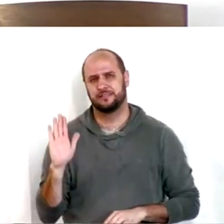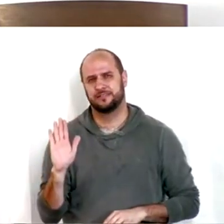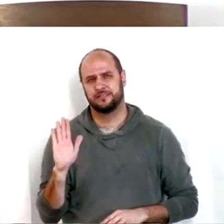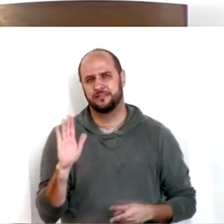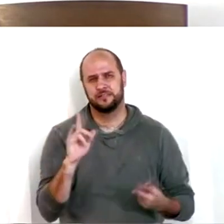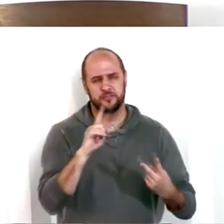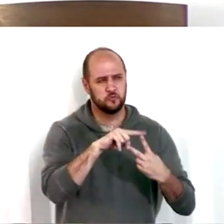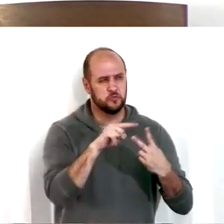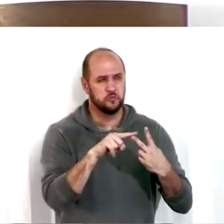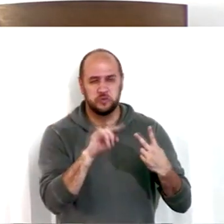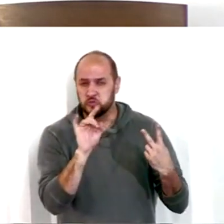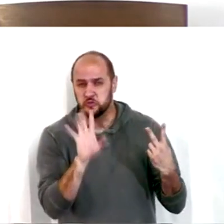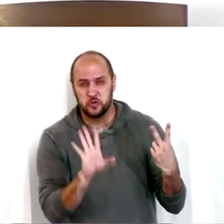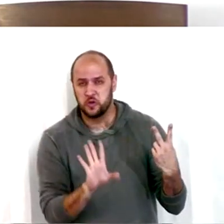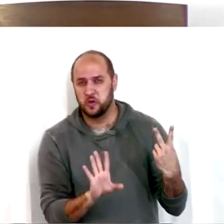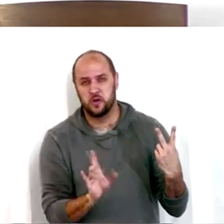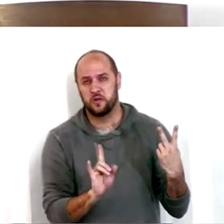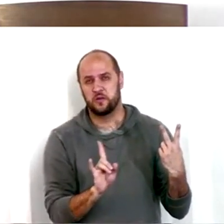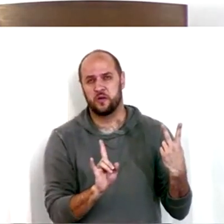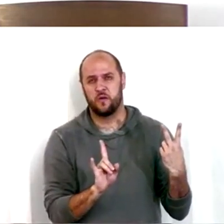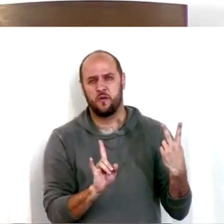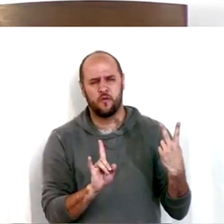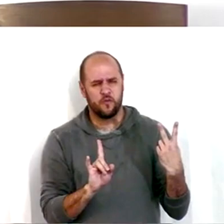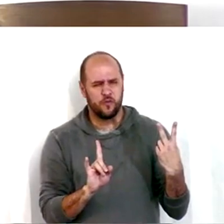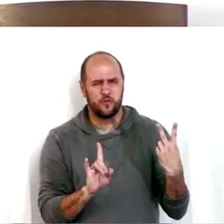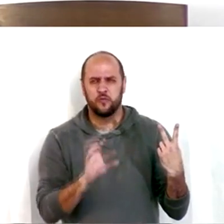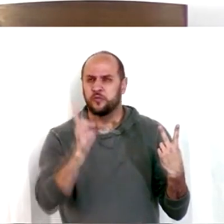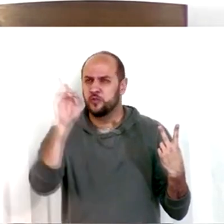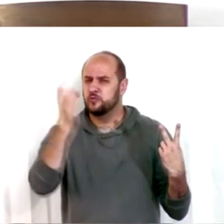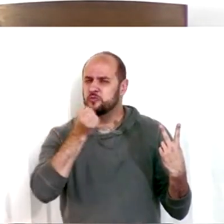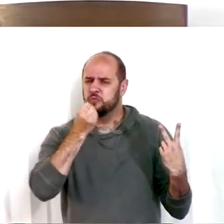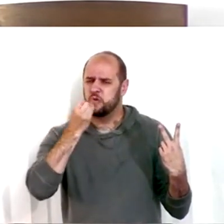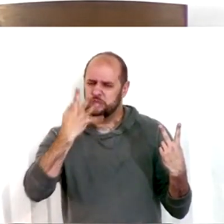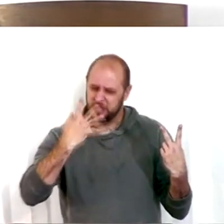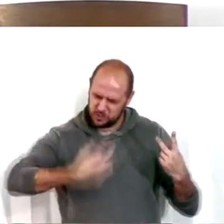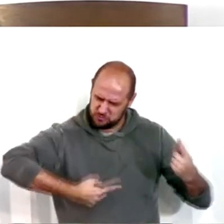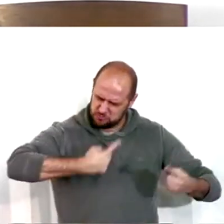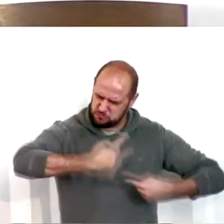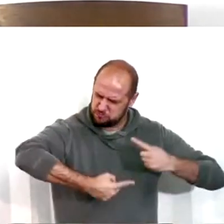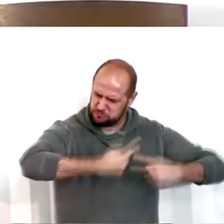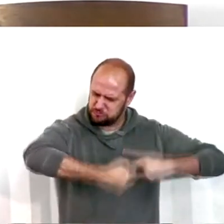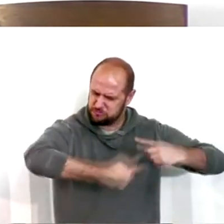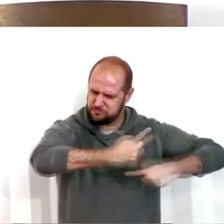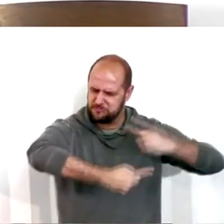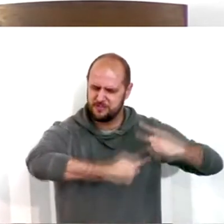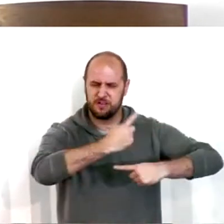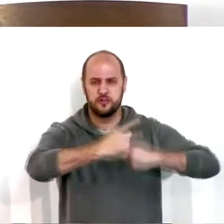duas mulheres para a consecução dos grandes propósitos de